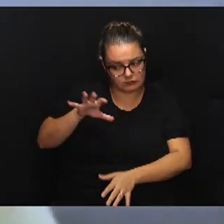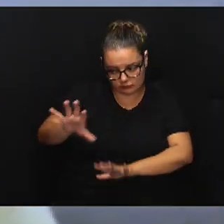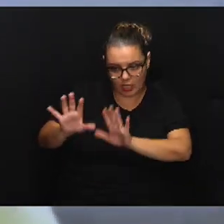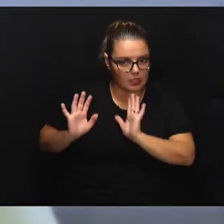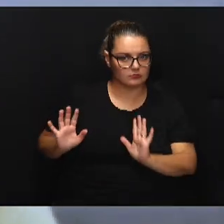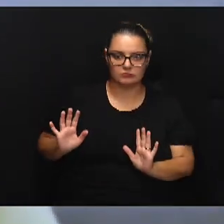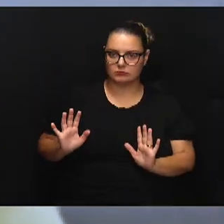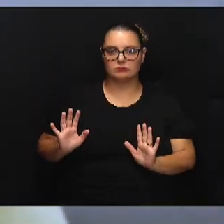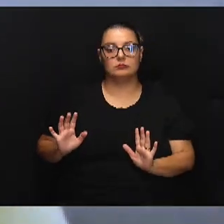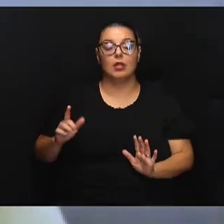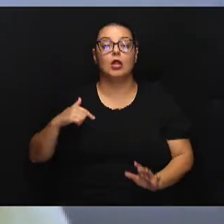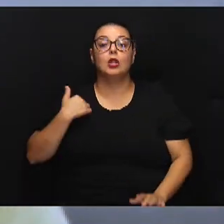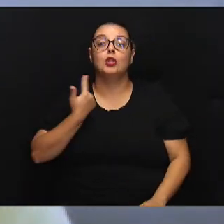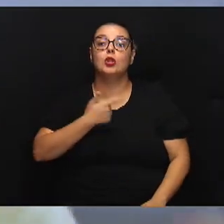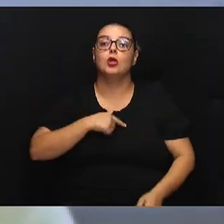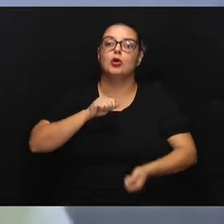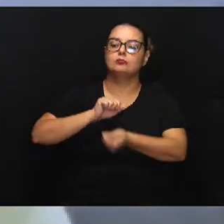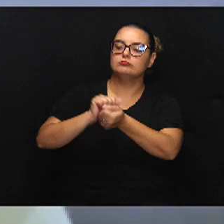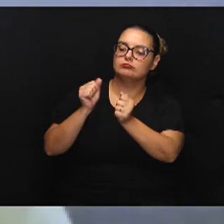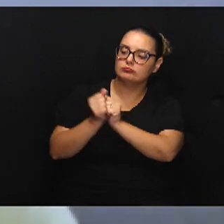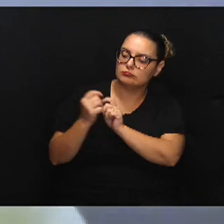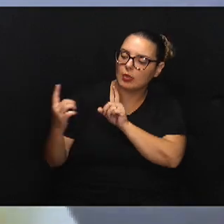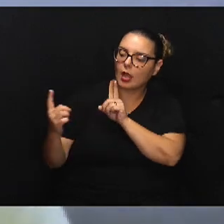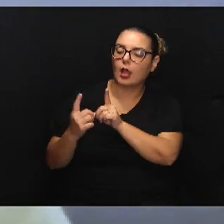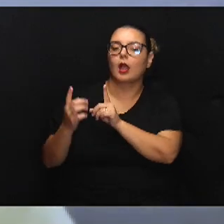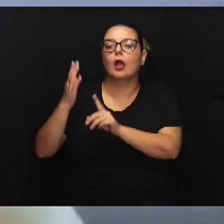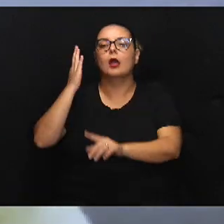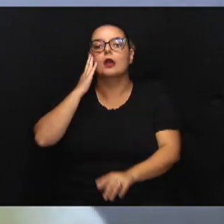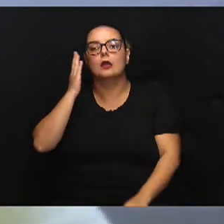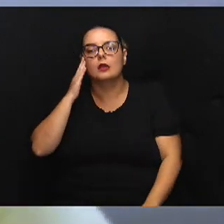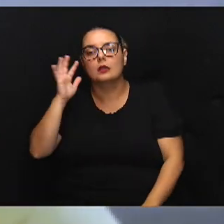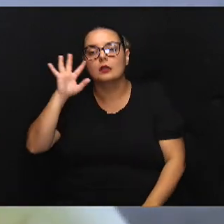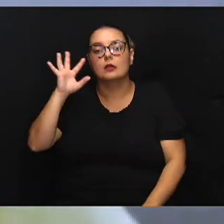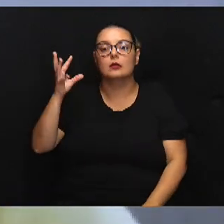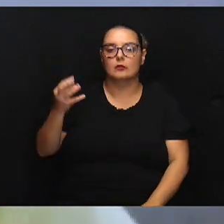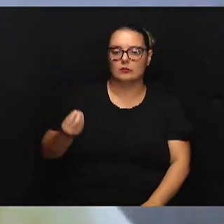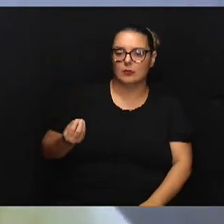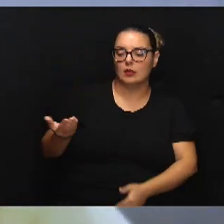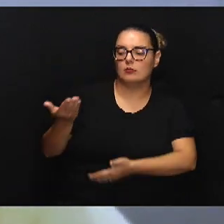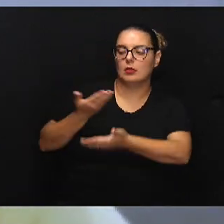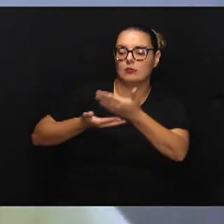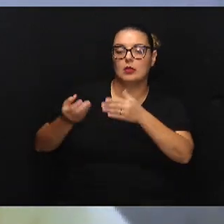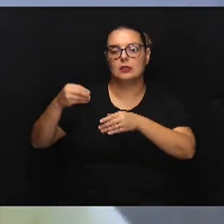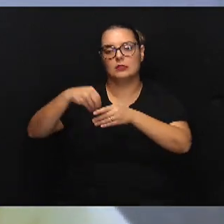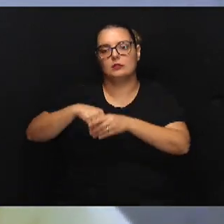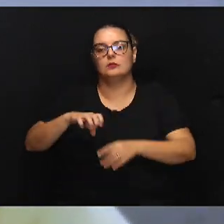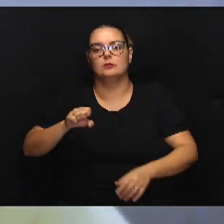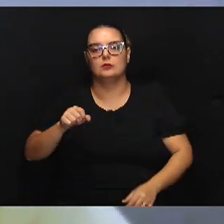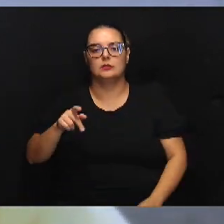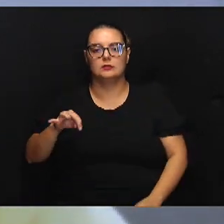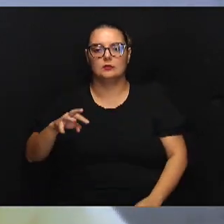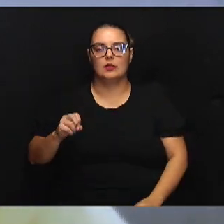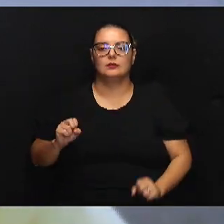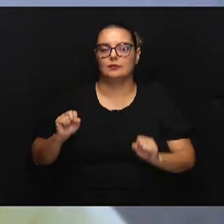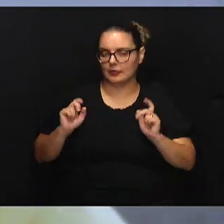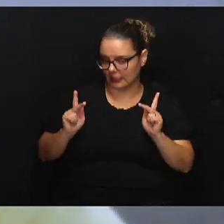nós que temos que realmente entendê-lo, conhecê-lo dentro do espectro. Tá bom?